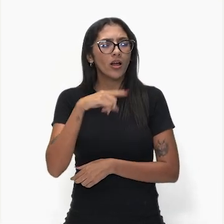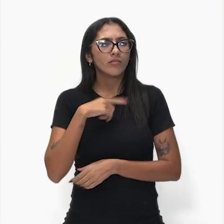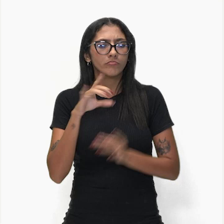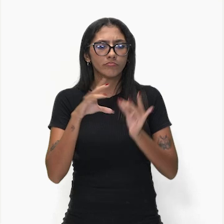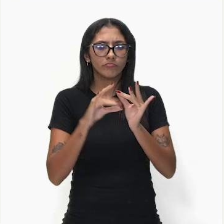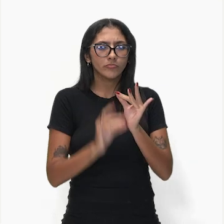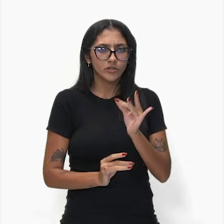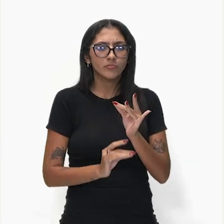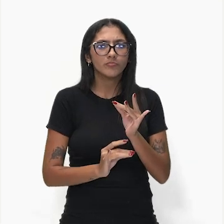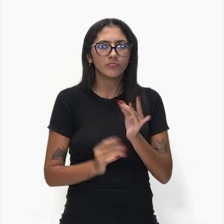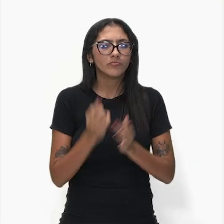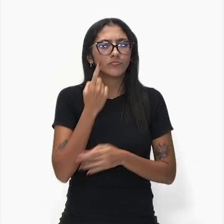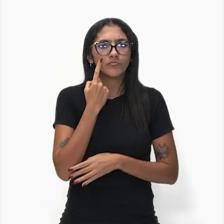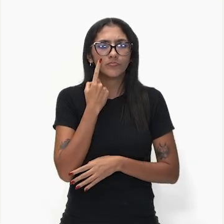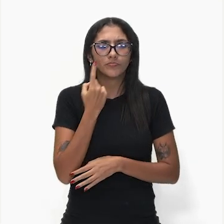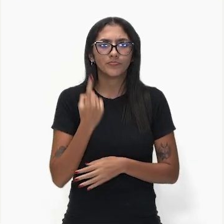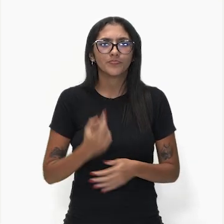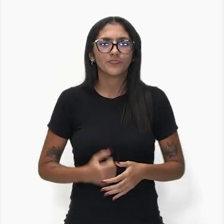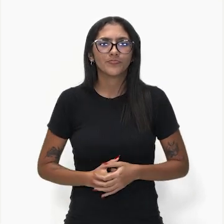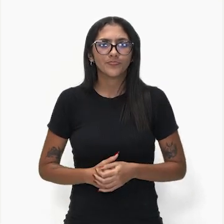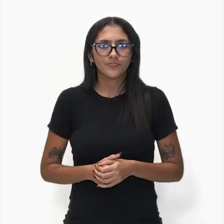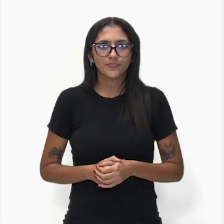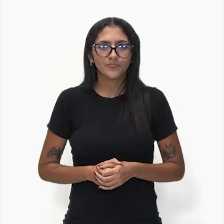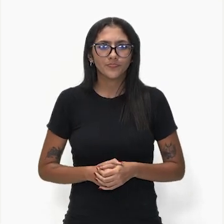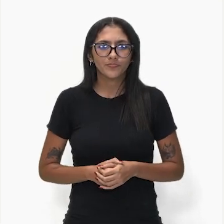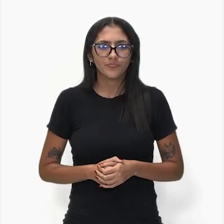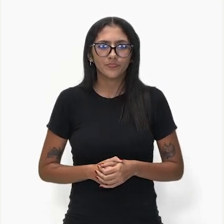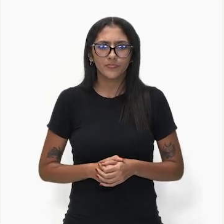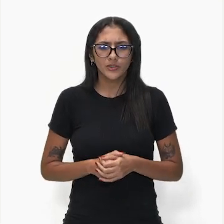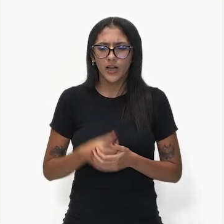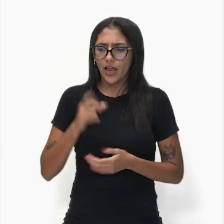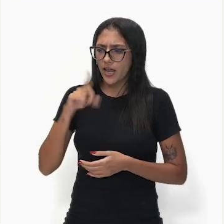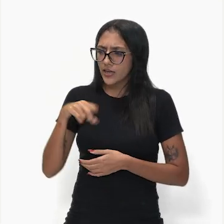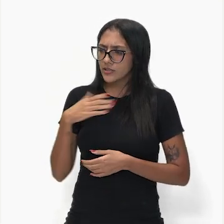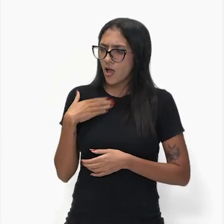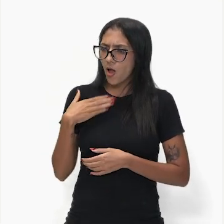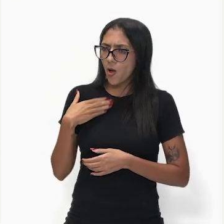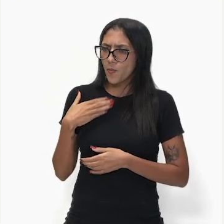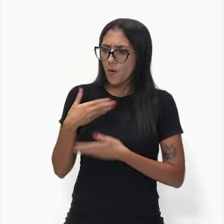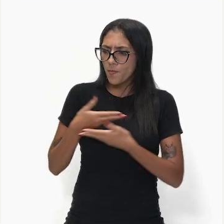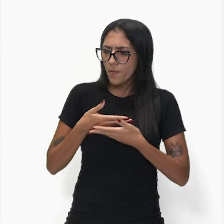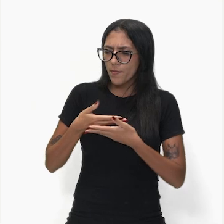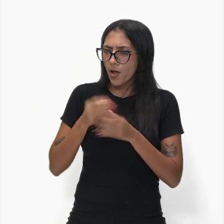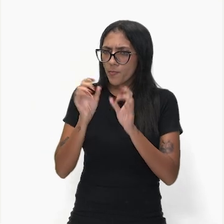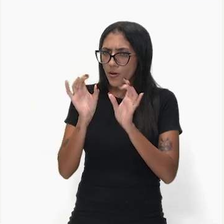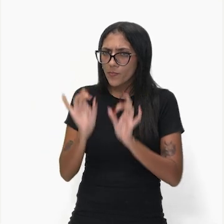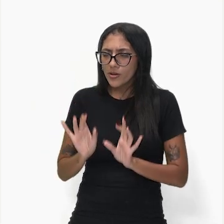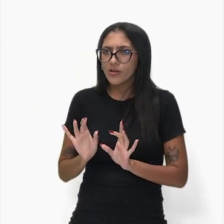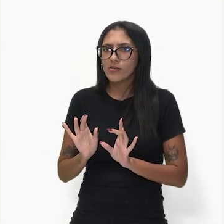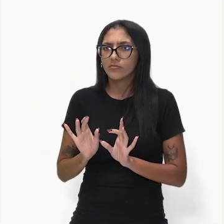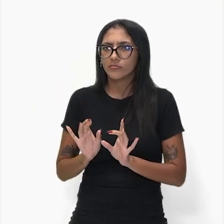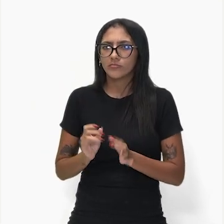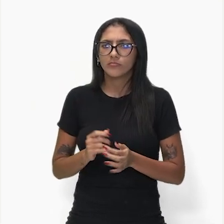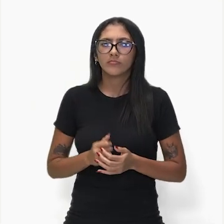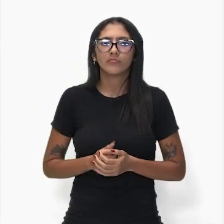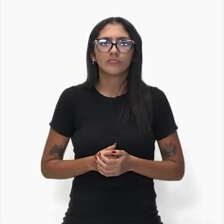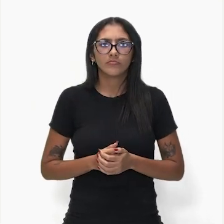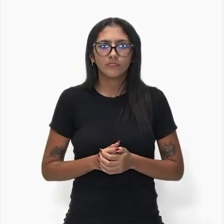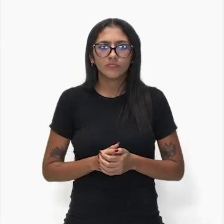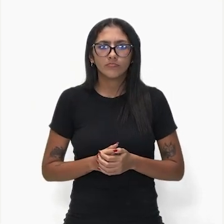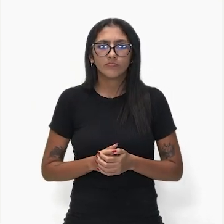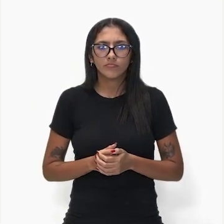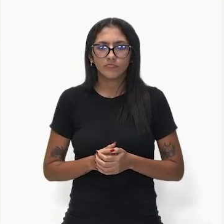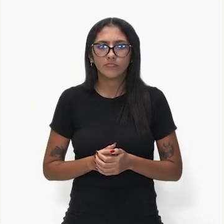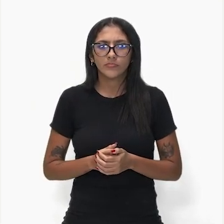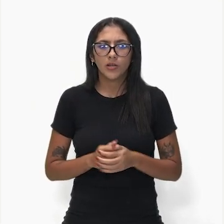tragédia que ocorreu com a família. E é este meu afilhado? Mas Conceição, olha só, Conceição,